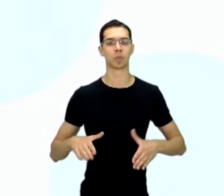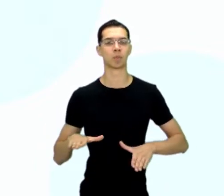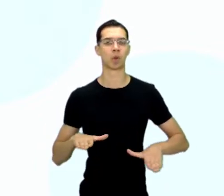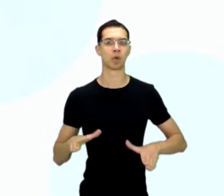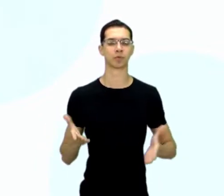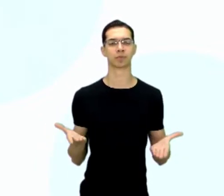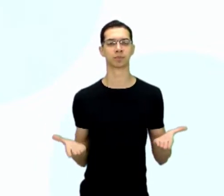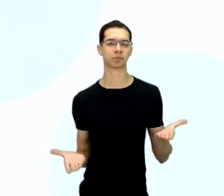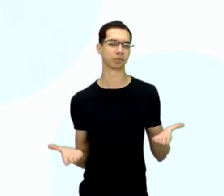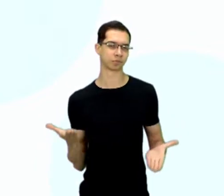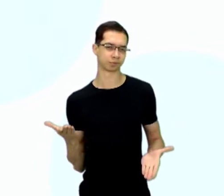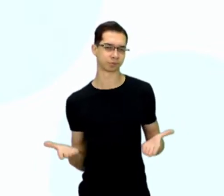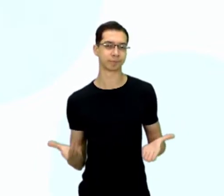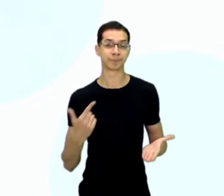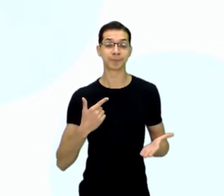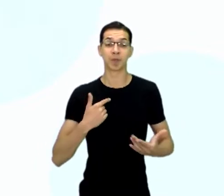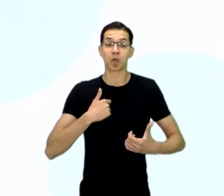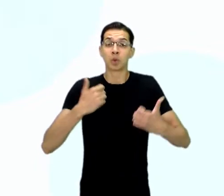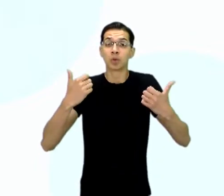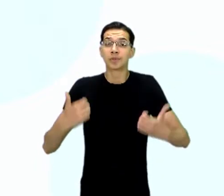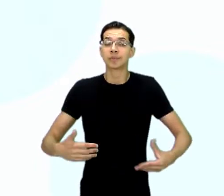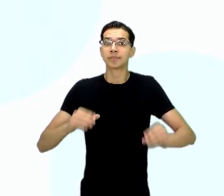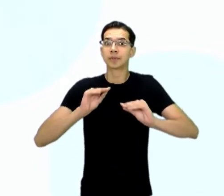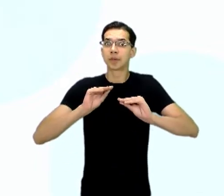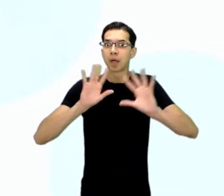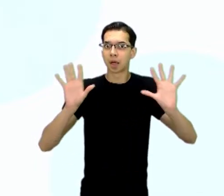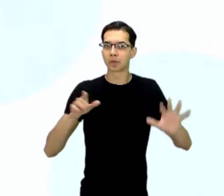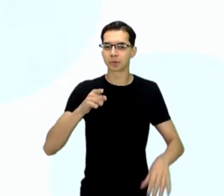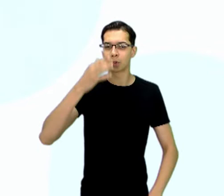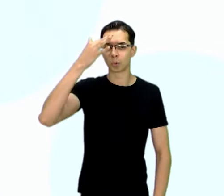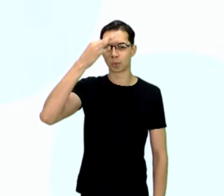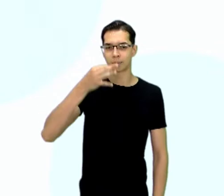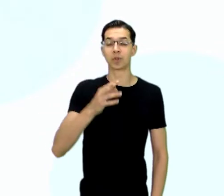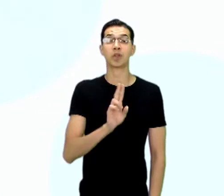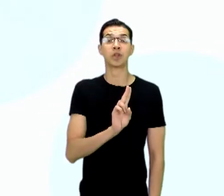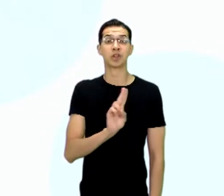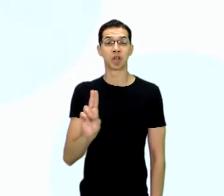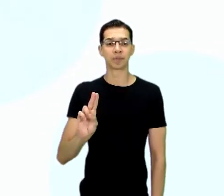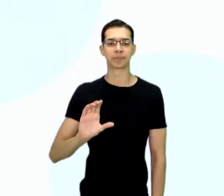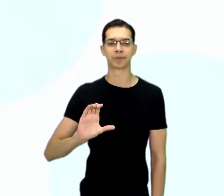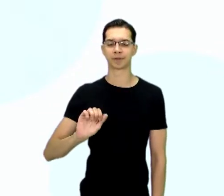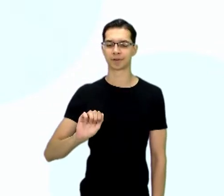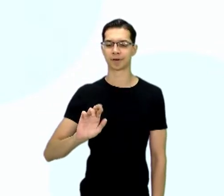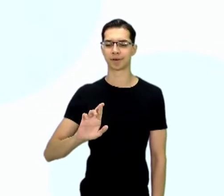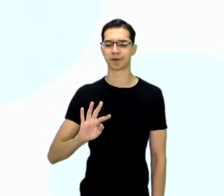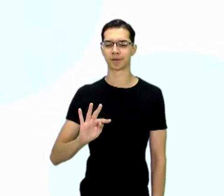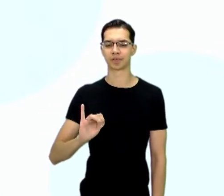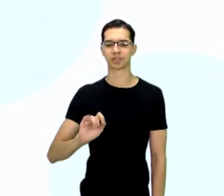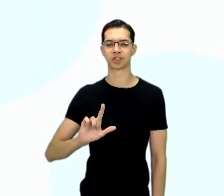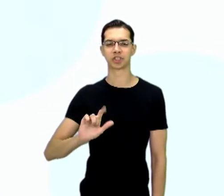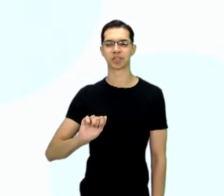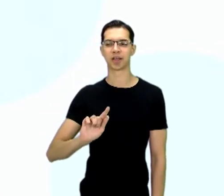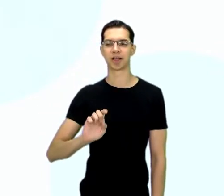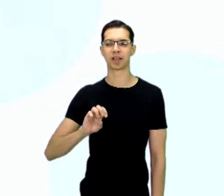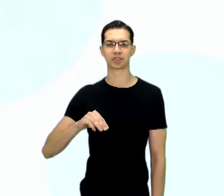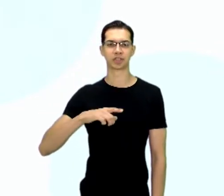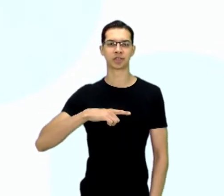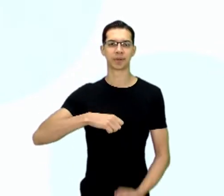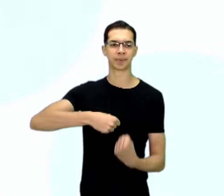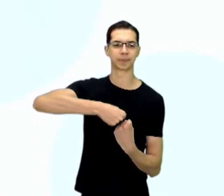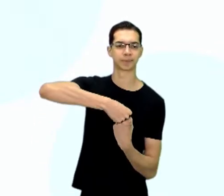preciso ressaltar para você uma coisa importante. A cartilagem. Essa cartilagem, então, né, que está sendo